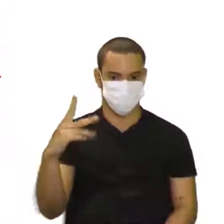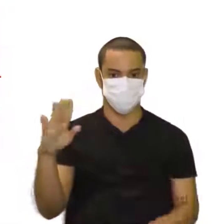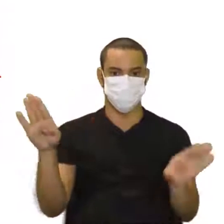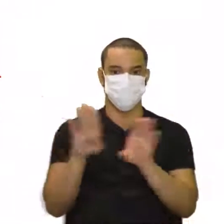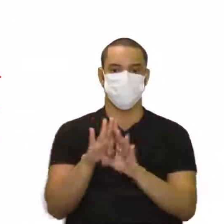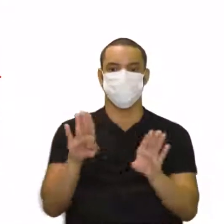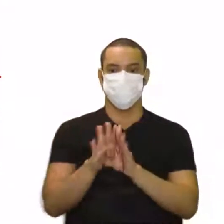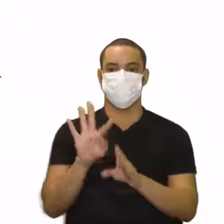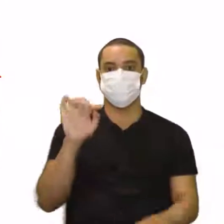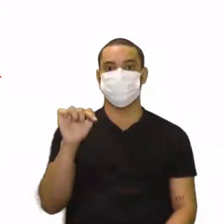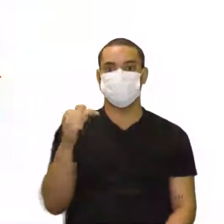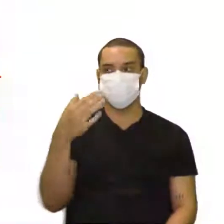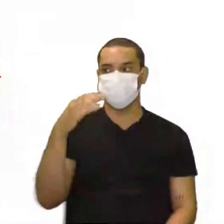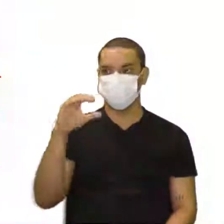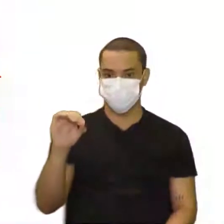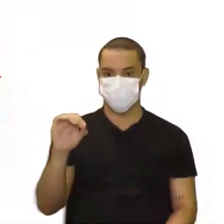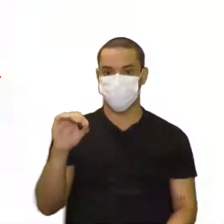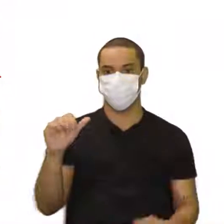uma tensão